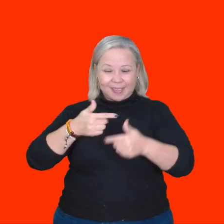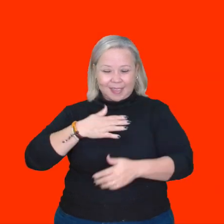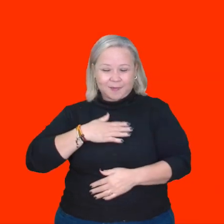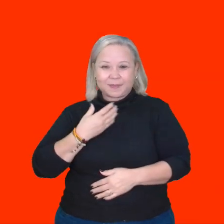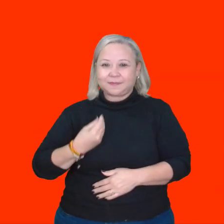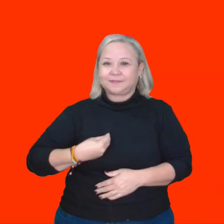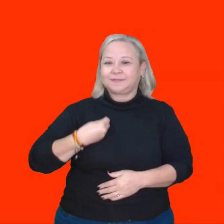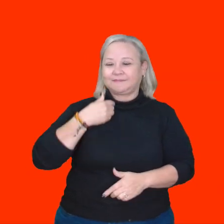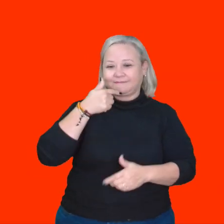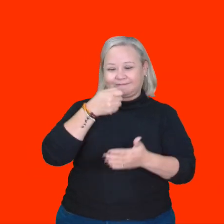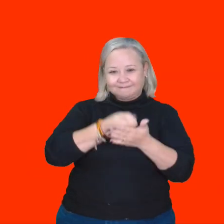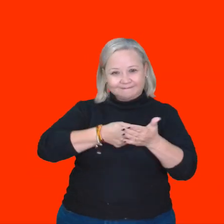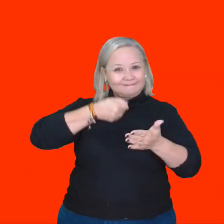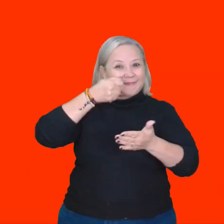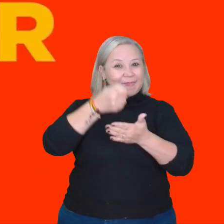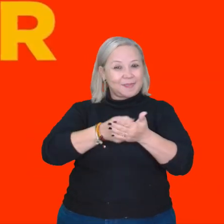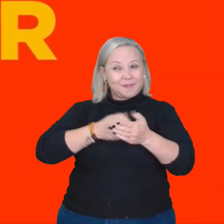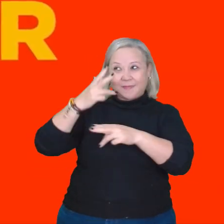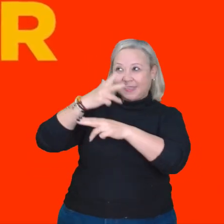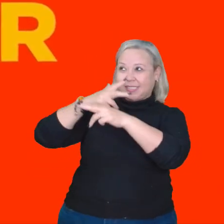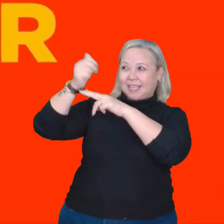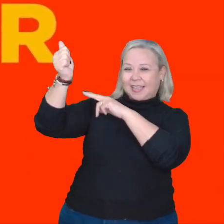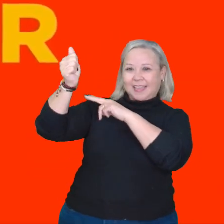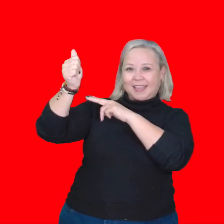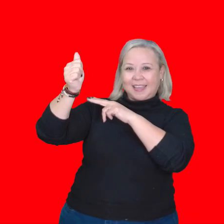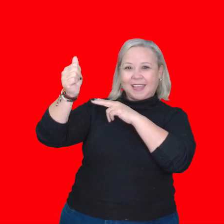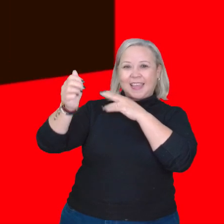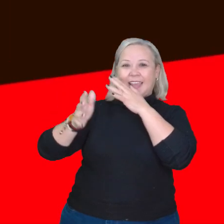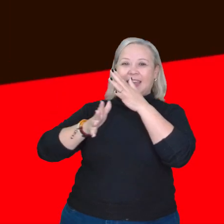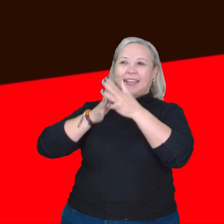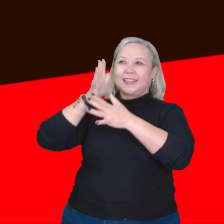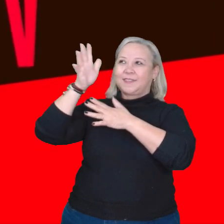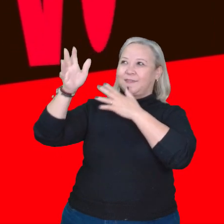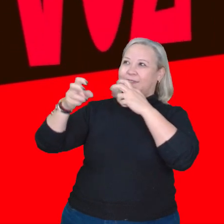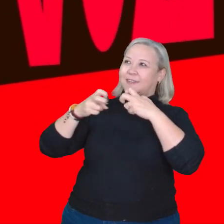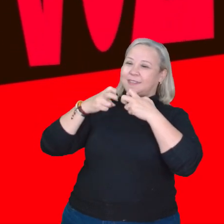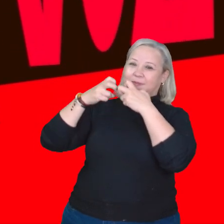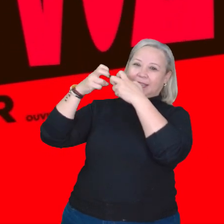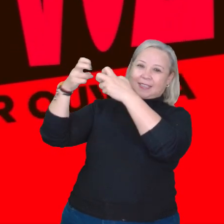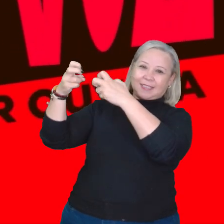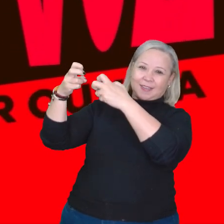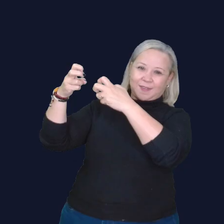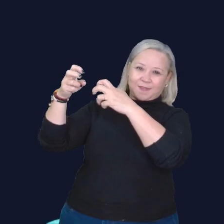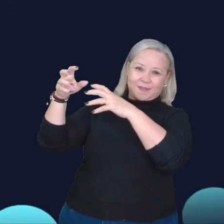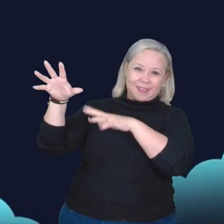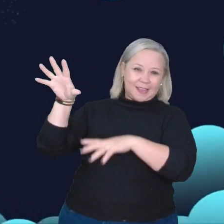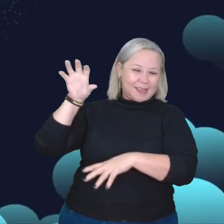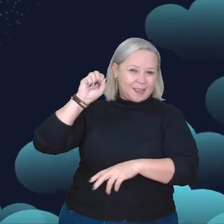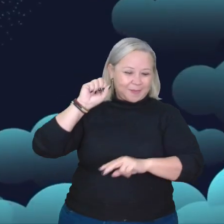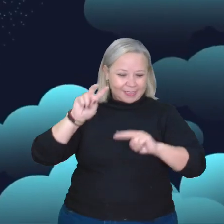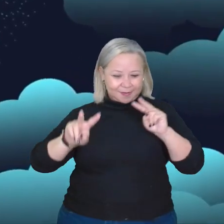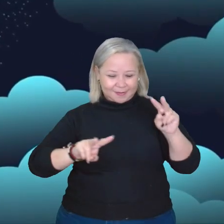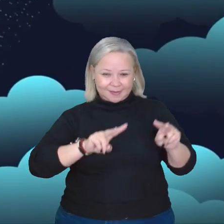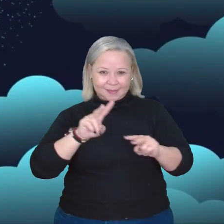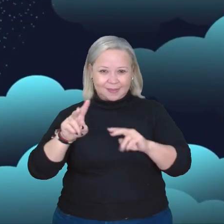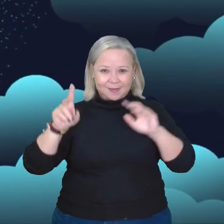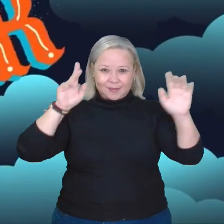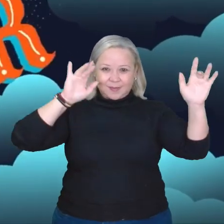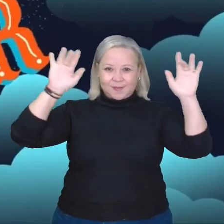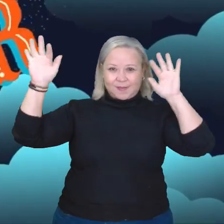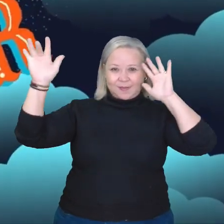sina, batalhando pra vencer. Tenho voz pra ser ouvida,